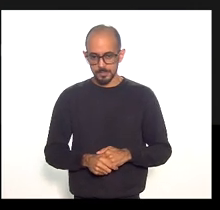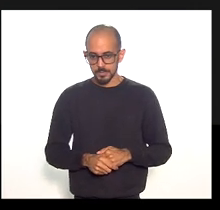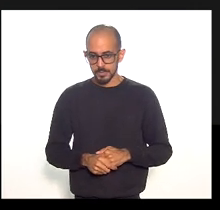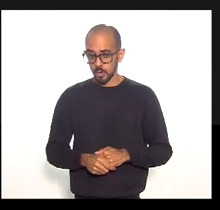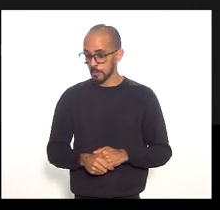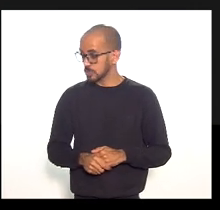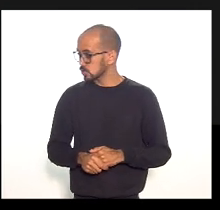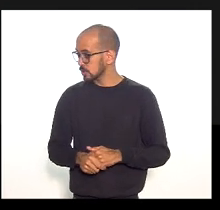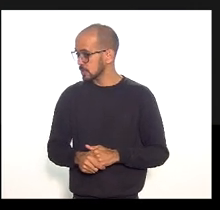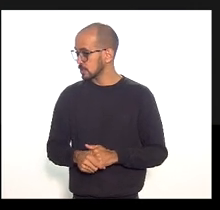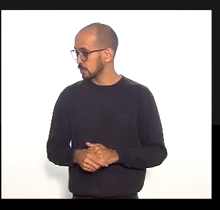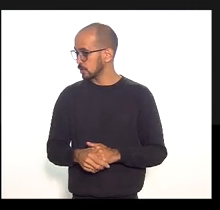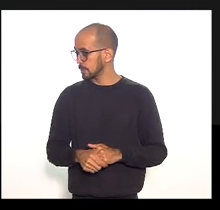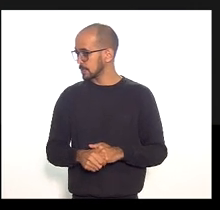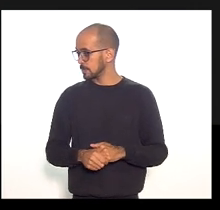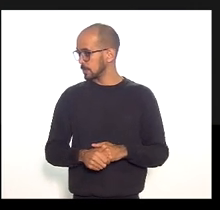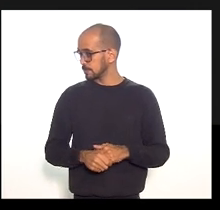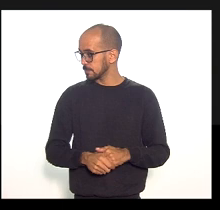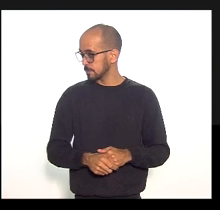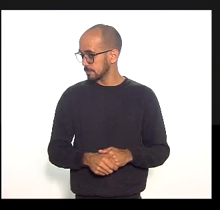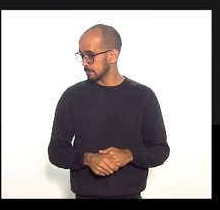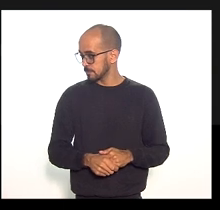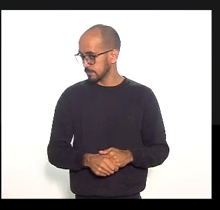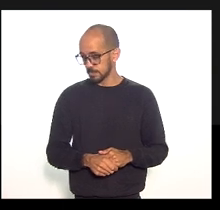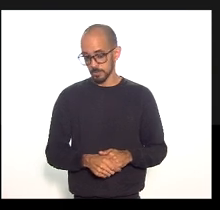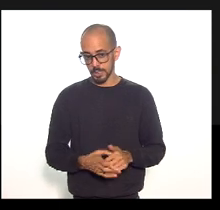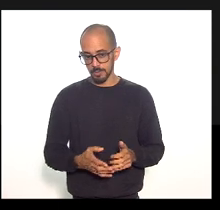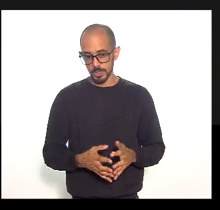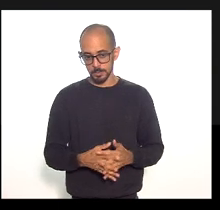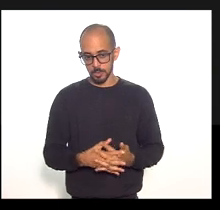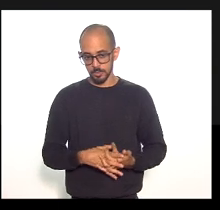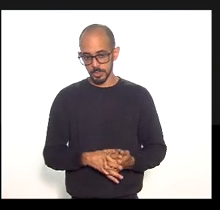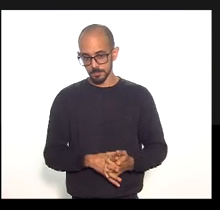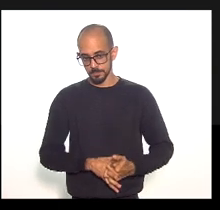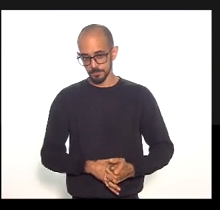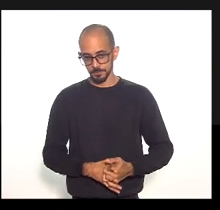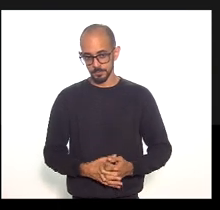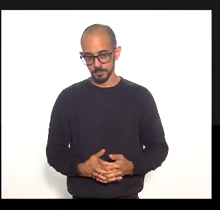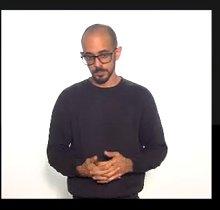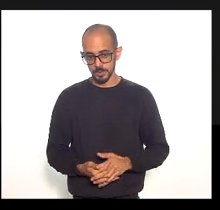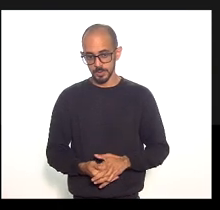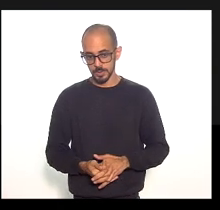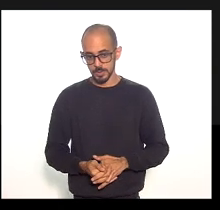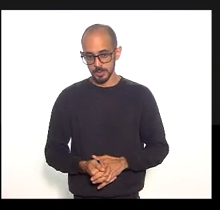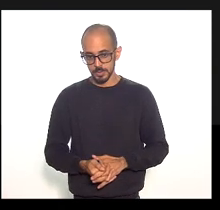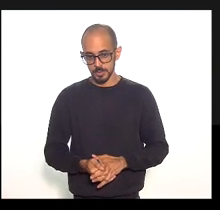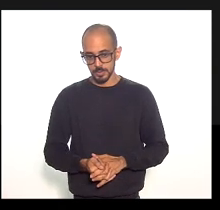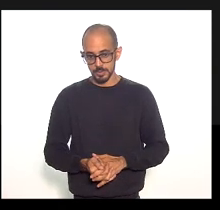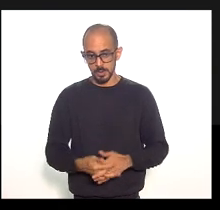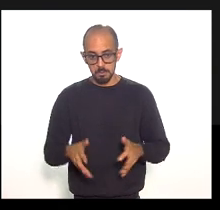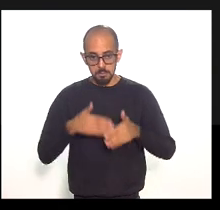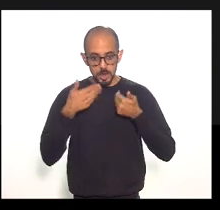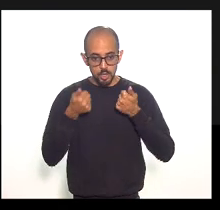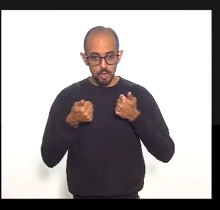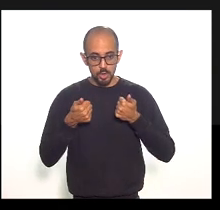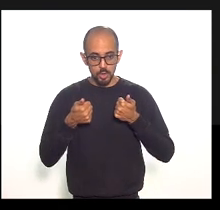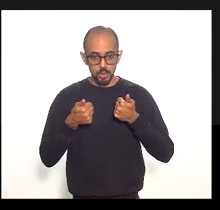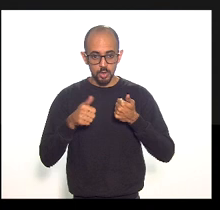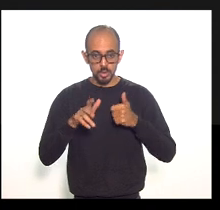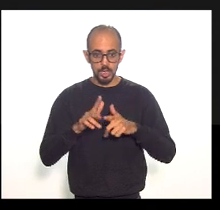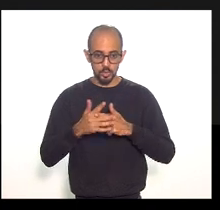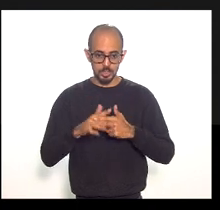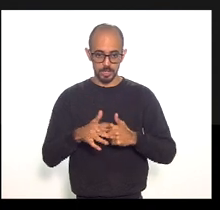Eu acho que só você reposicionar o microfone aí, Jair, já reposicionar o microfone. O microfone só já resolve. Vê se já melhorou. Está aumentando